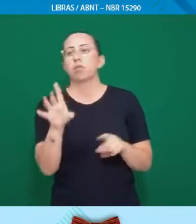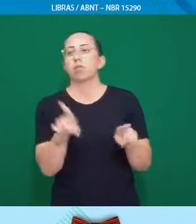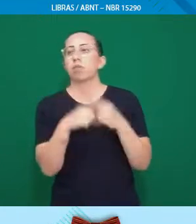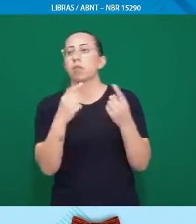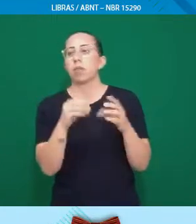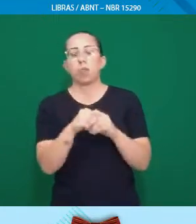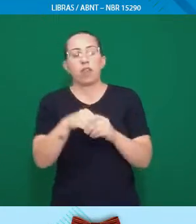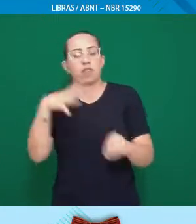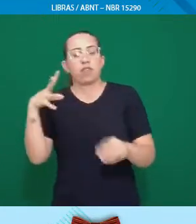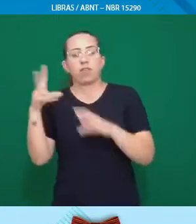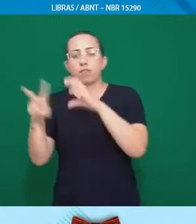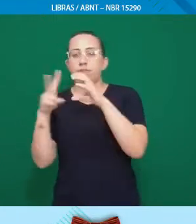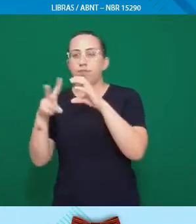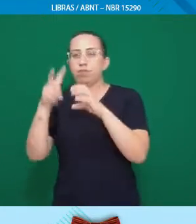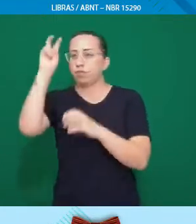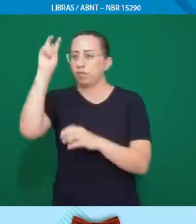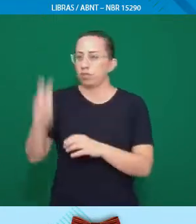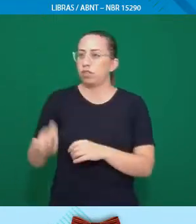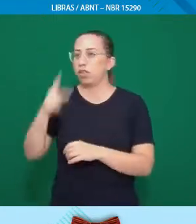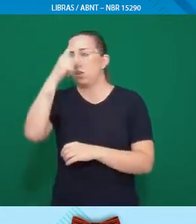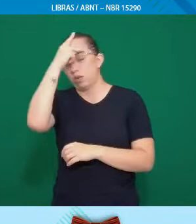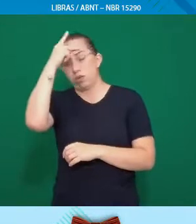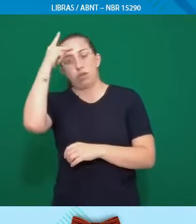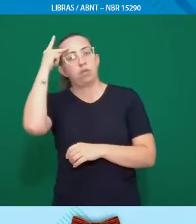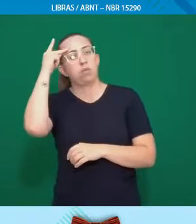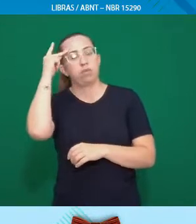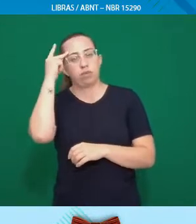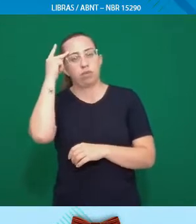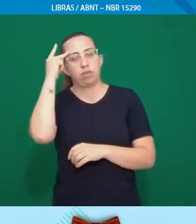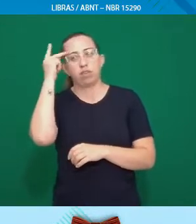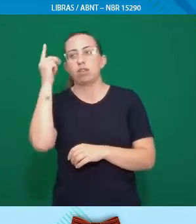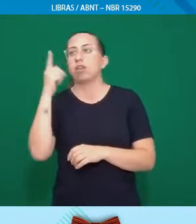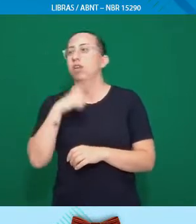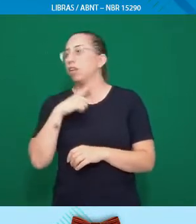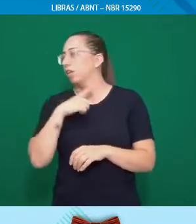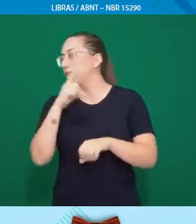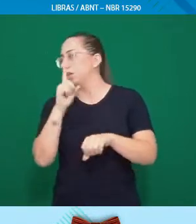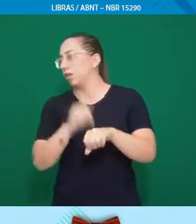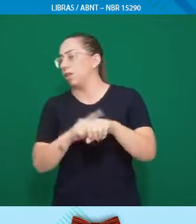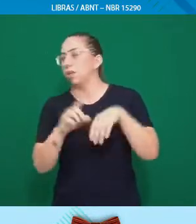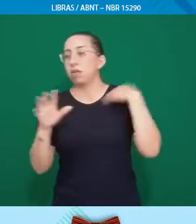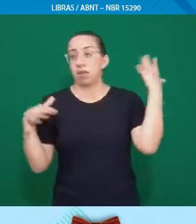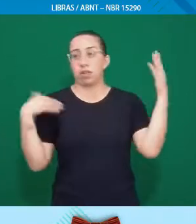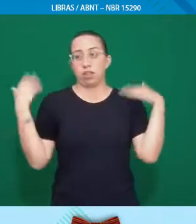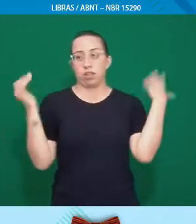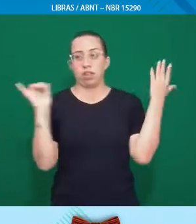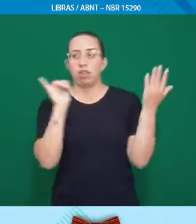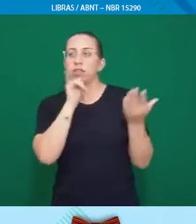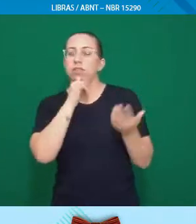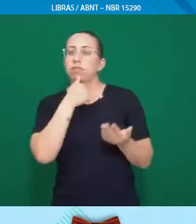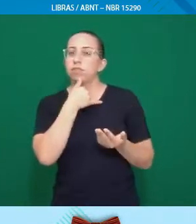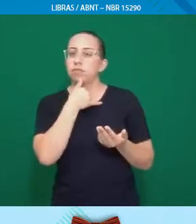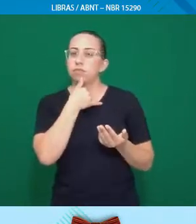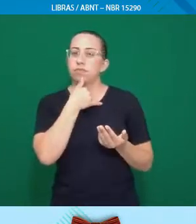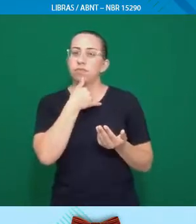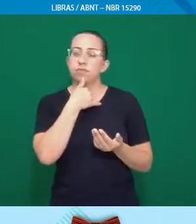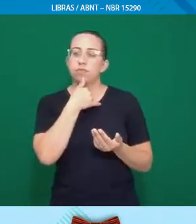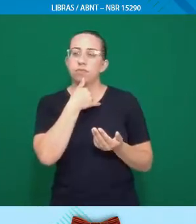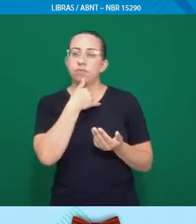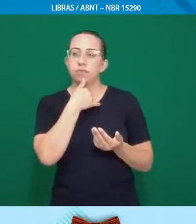mas fora daqui nós somos pessoas todas que temos momentos de alegria de tristeza de dificuldades